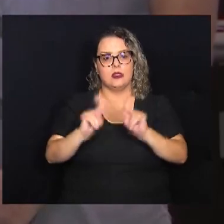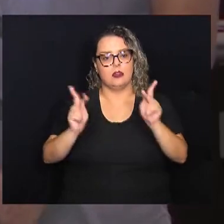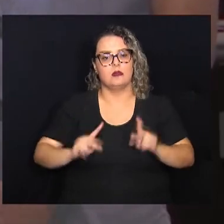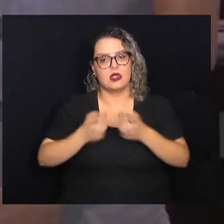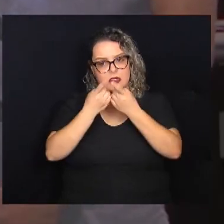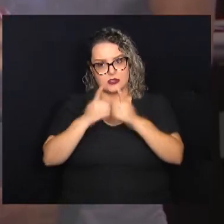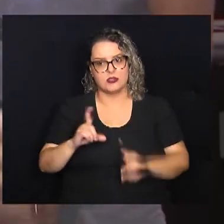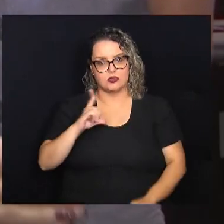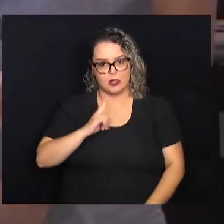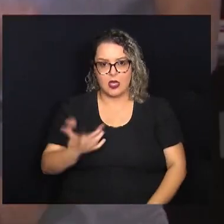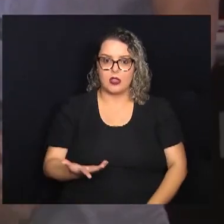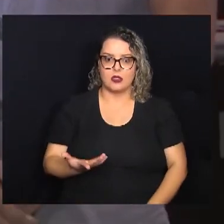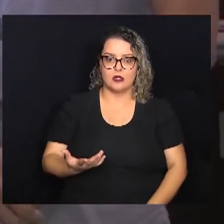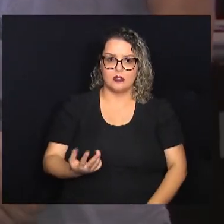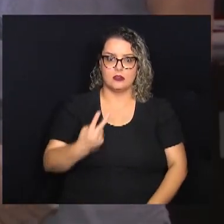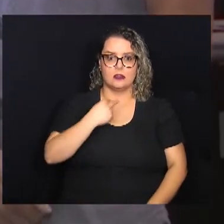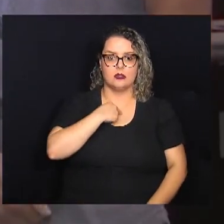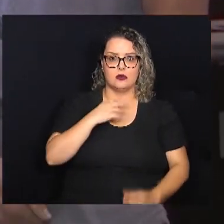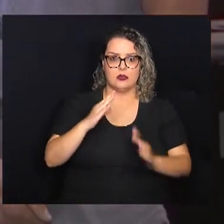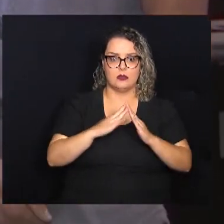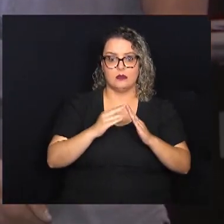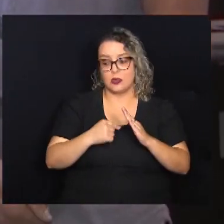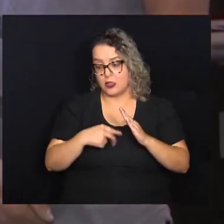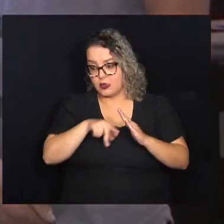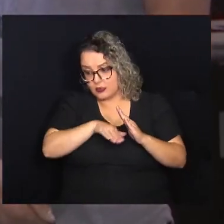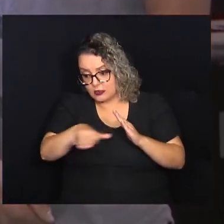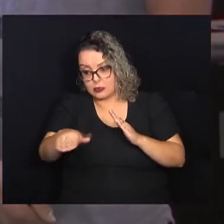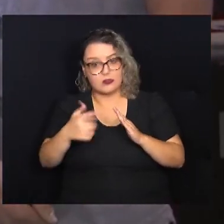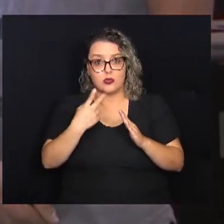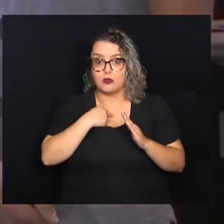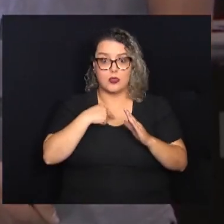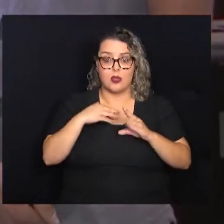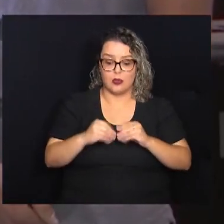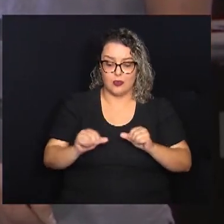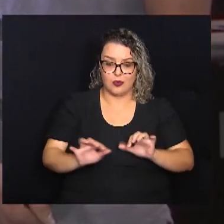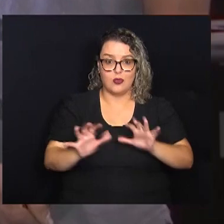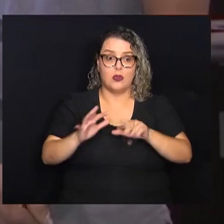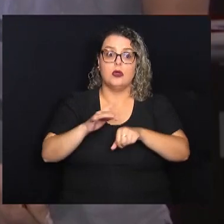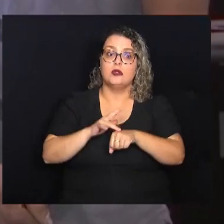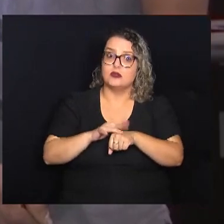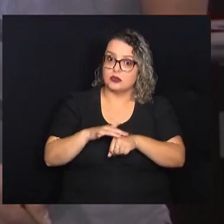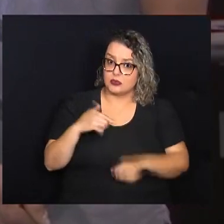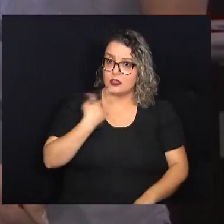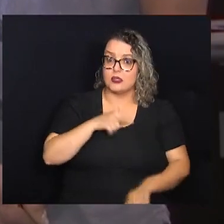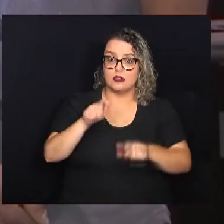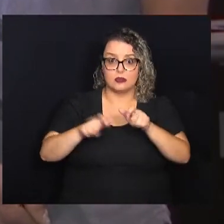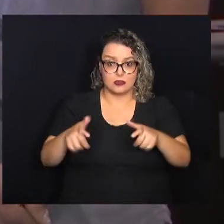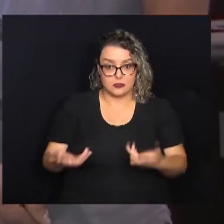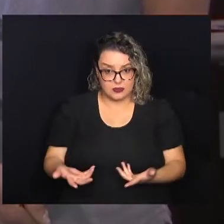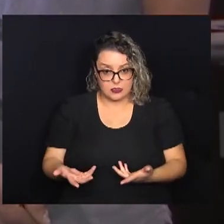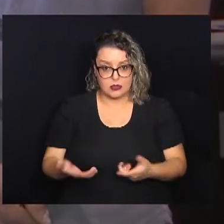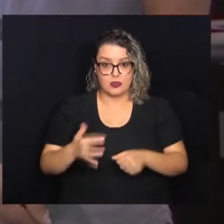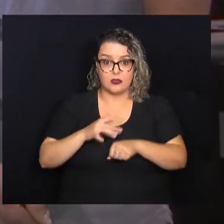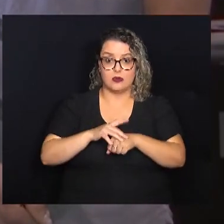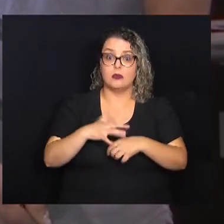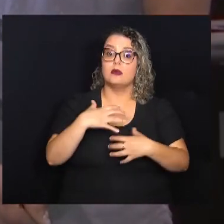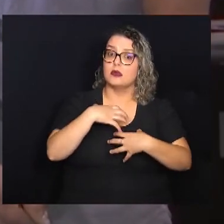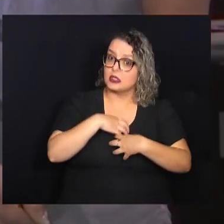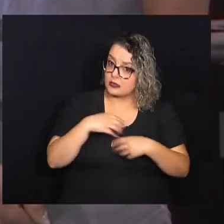dignidade. Além de não poder sair da nossa residência, o pó está trazendo doenças às nossas pessoas. Doenças